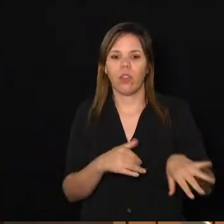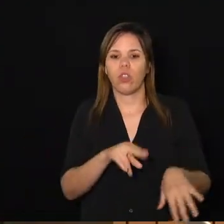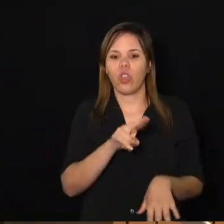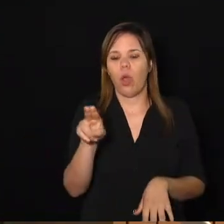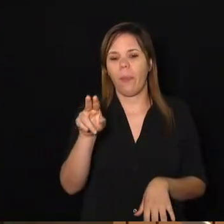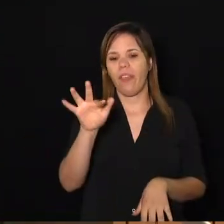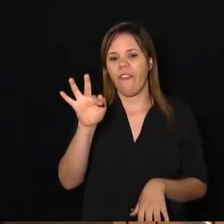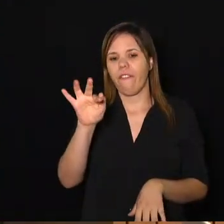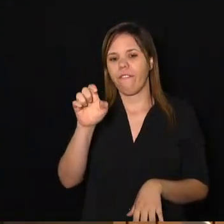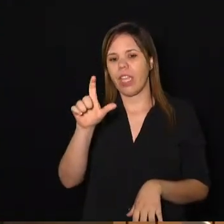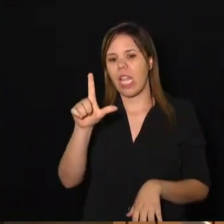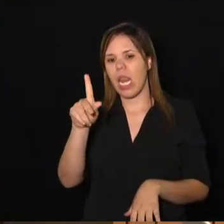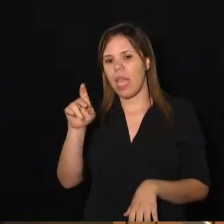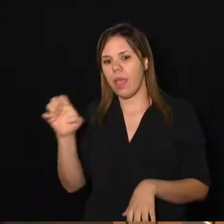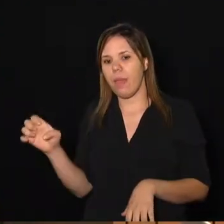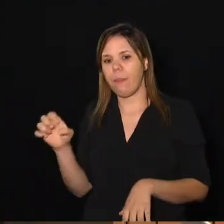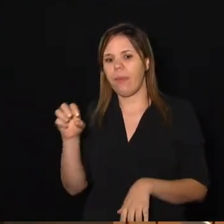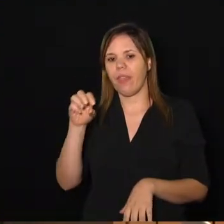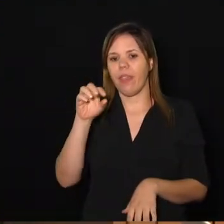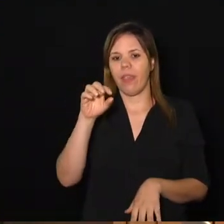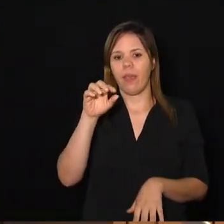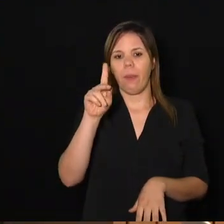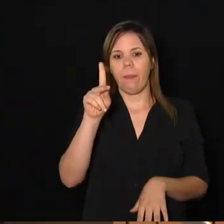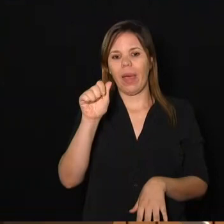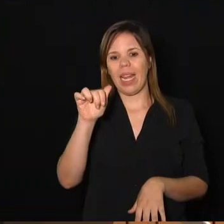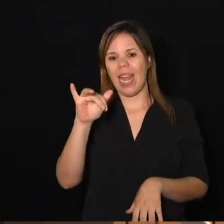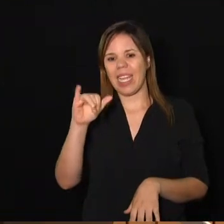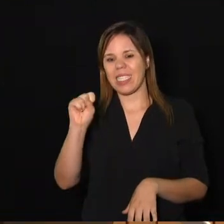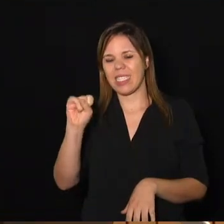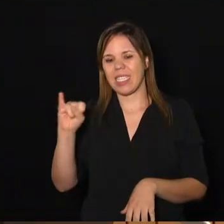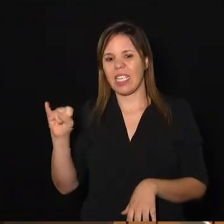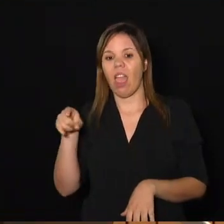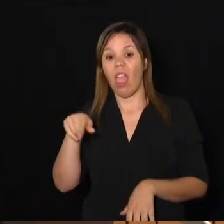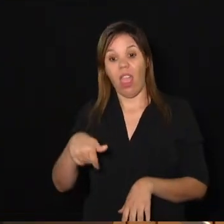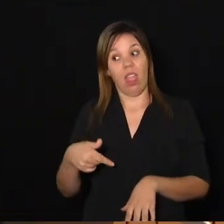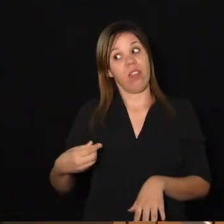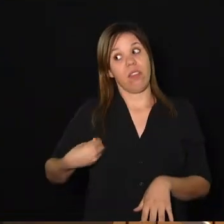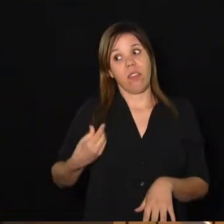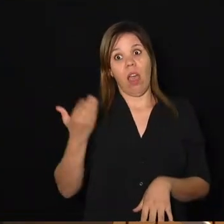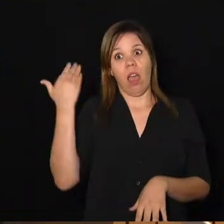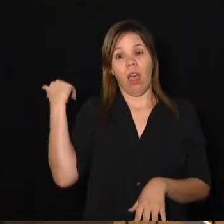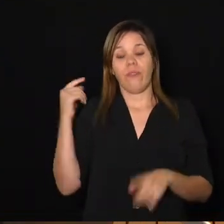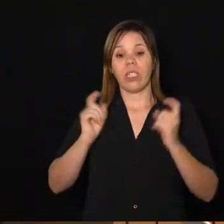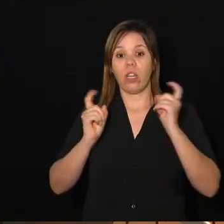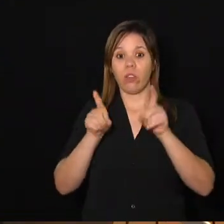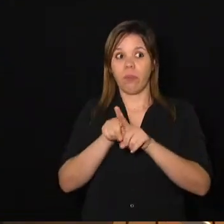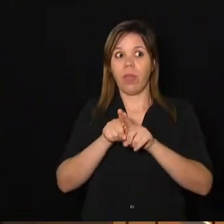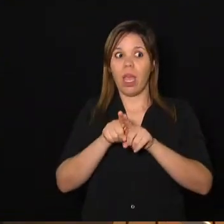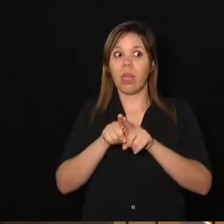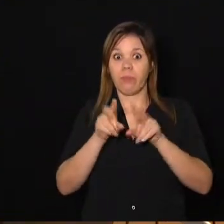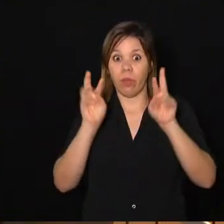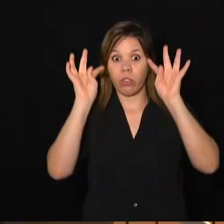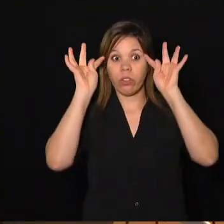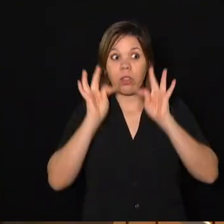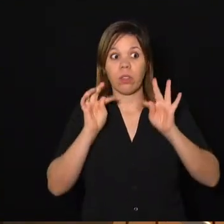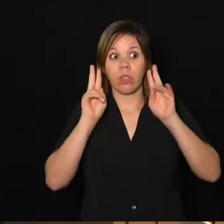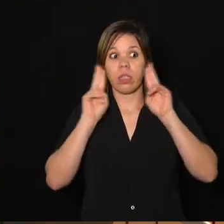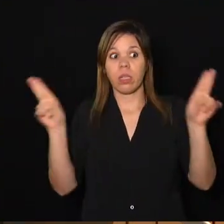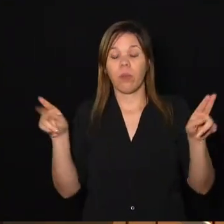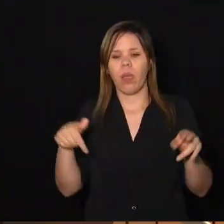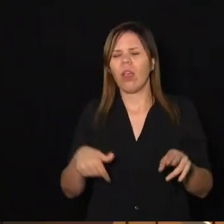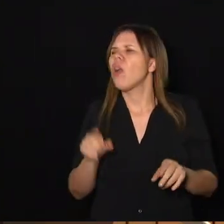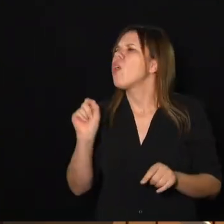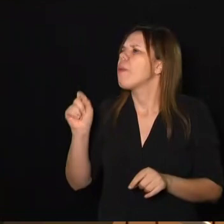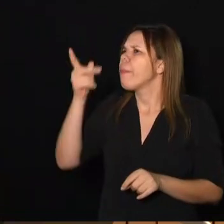que está aqui estava nessa reunião também eles podem aqui testemunhar então e quando você vê alguém